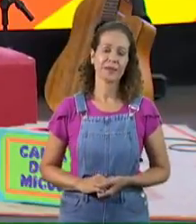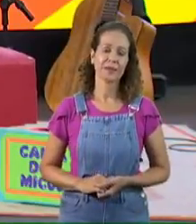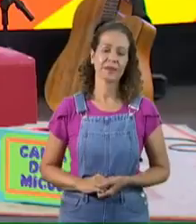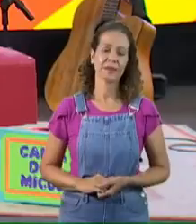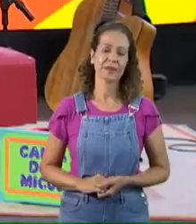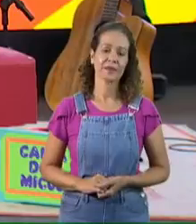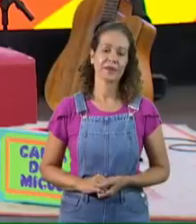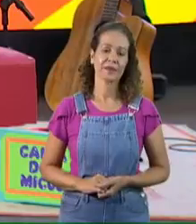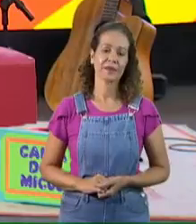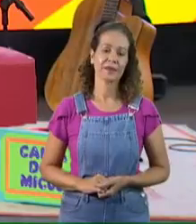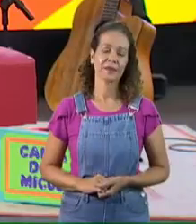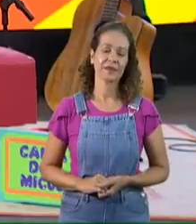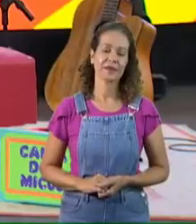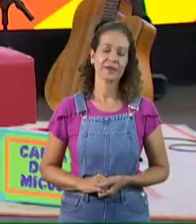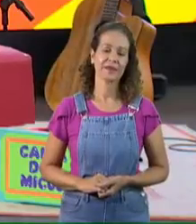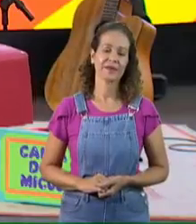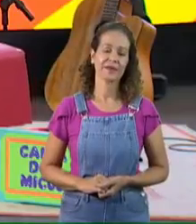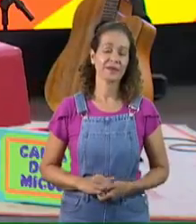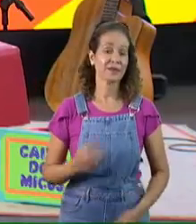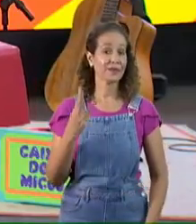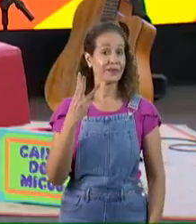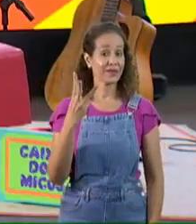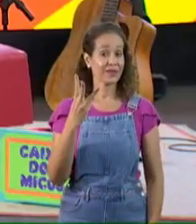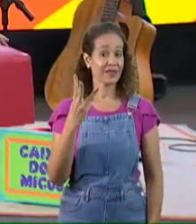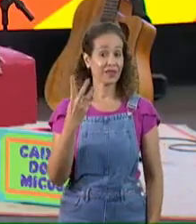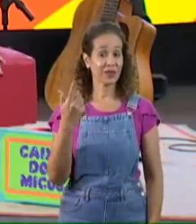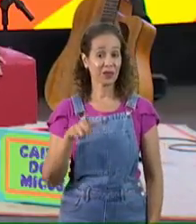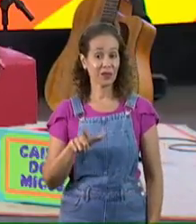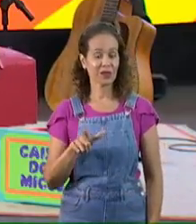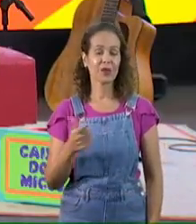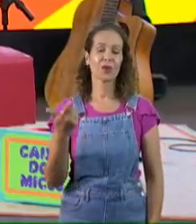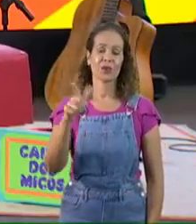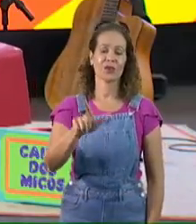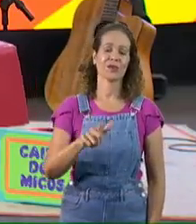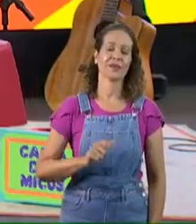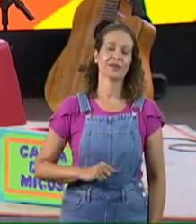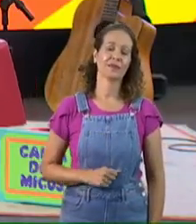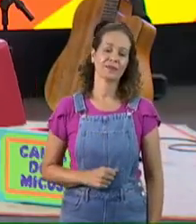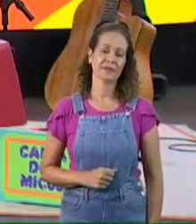Joga, Carol. Ih, Carol, três de novo? Joga outro.